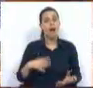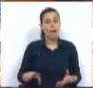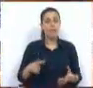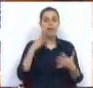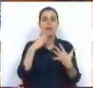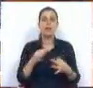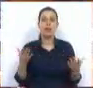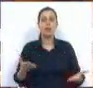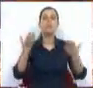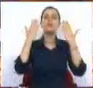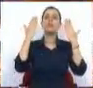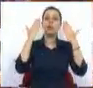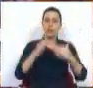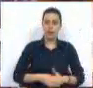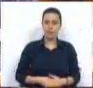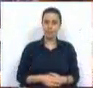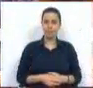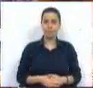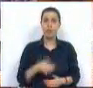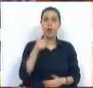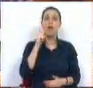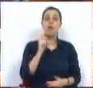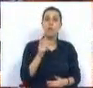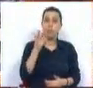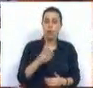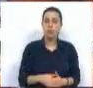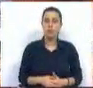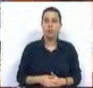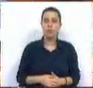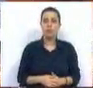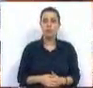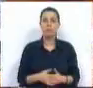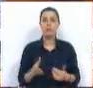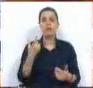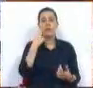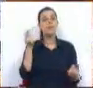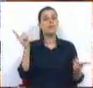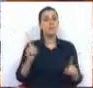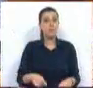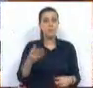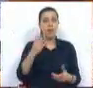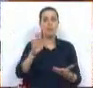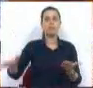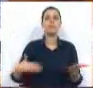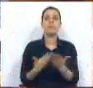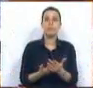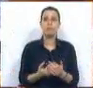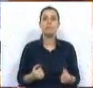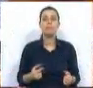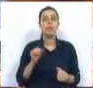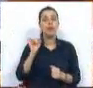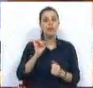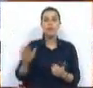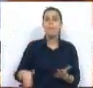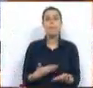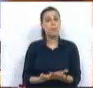Queremos naturalmente saudar o Bloco de Esquerda por ter mais uma vez apresentado a